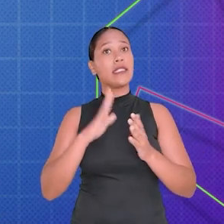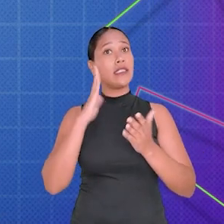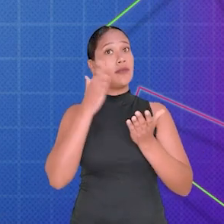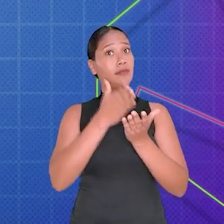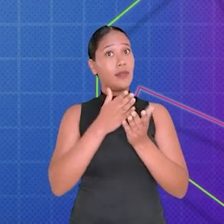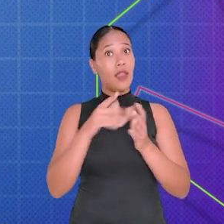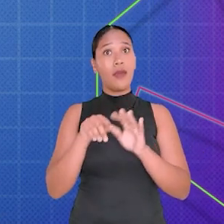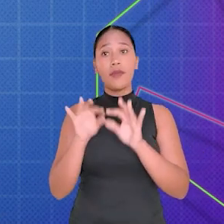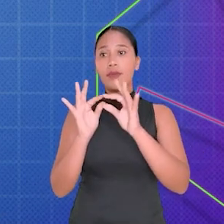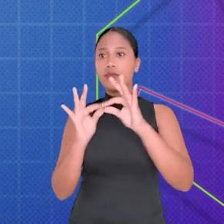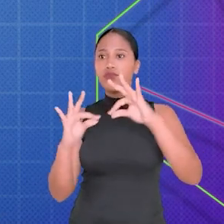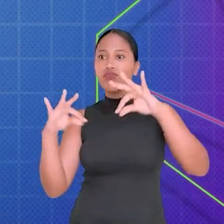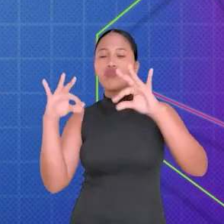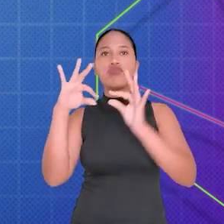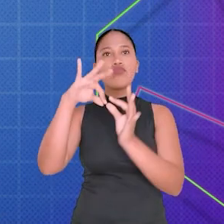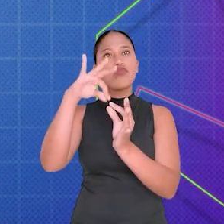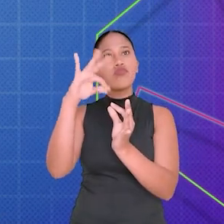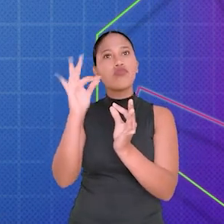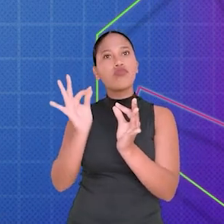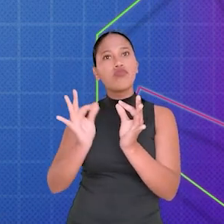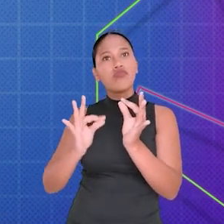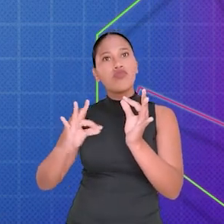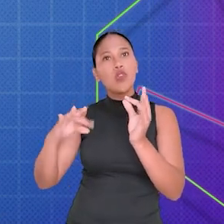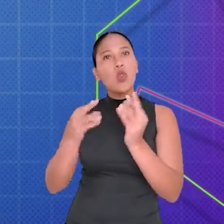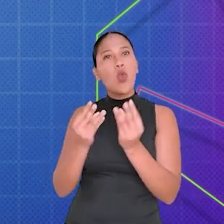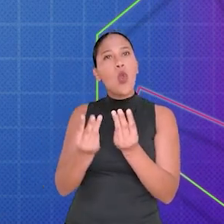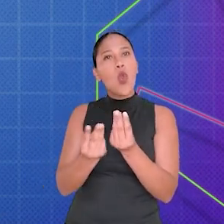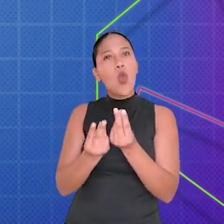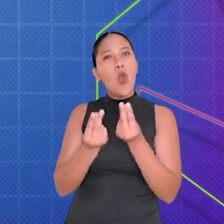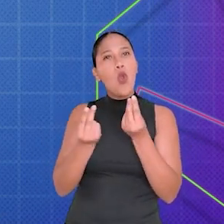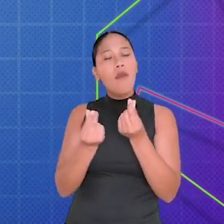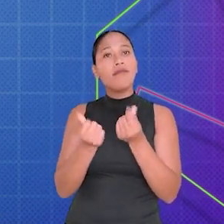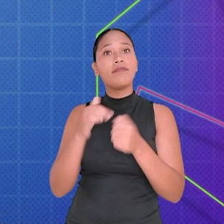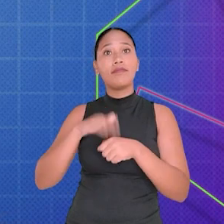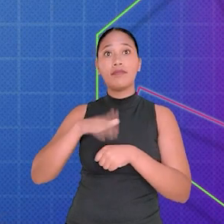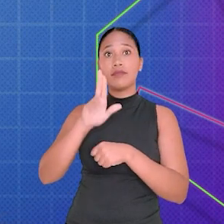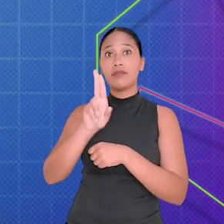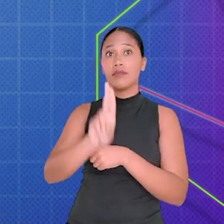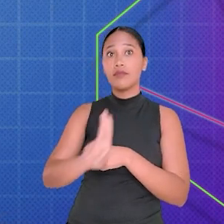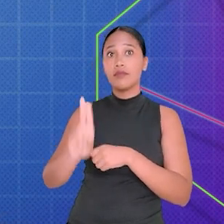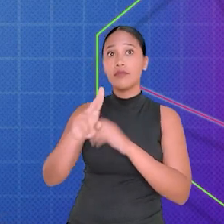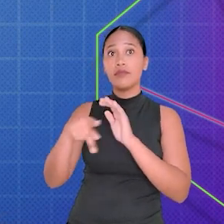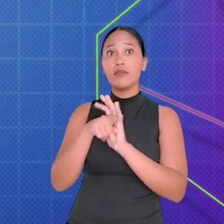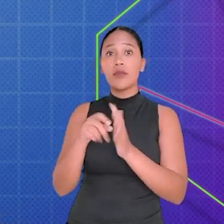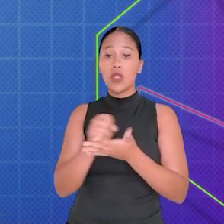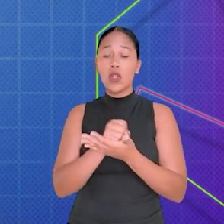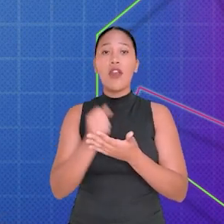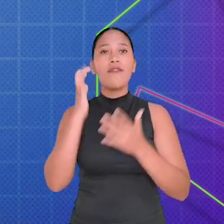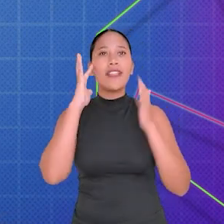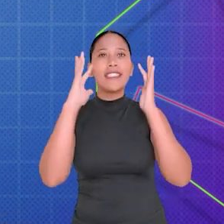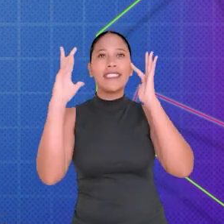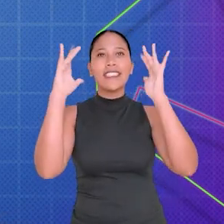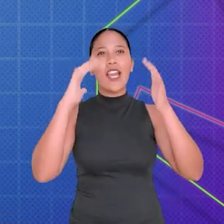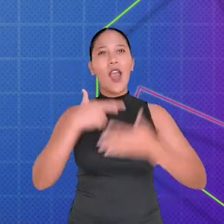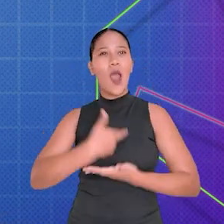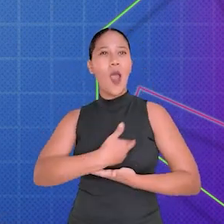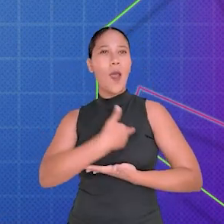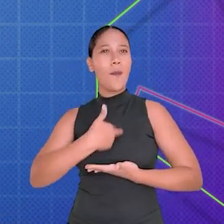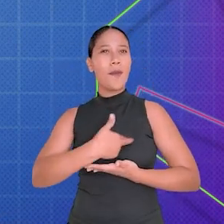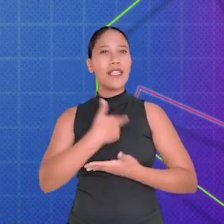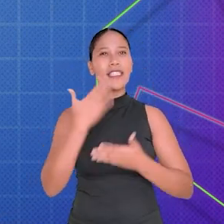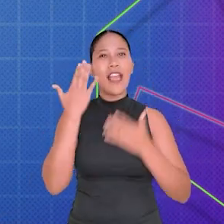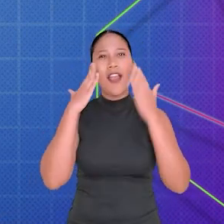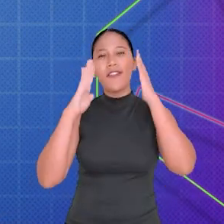experiência visual mais intensa. Já as formas orgânicas, com curvas suaves e arredondadas, são frequentemente utilizadas em jogos